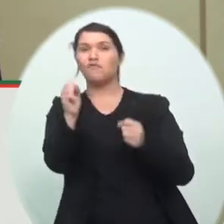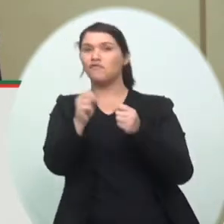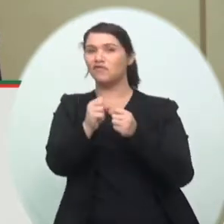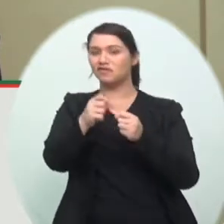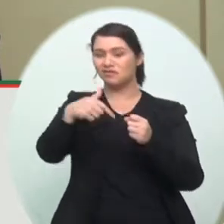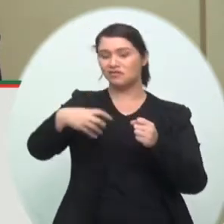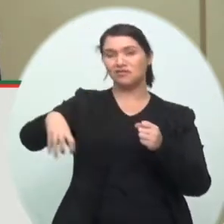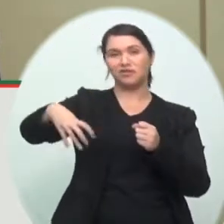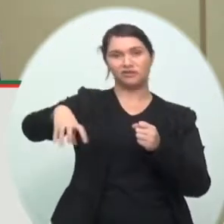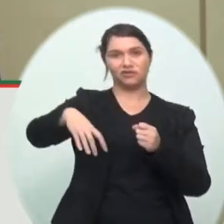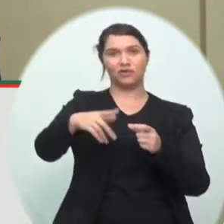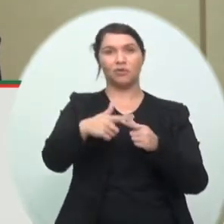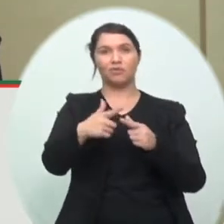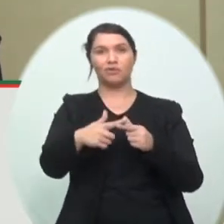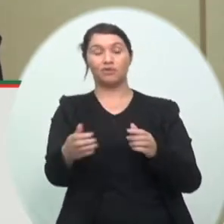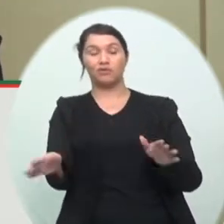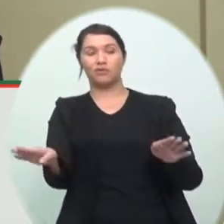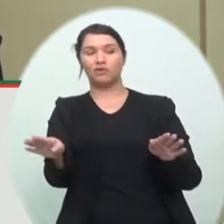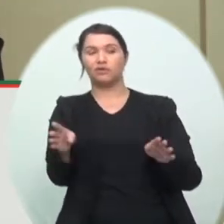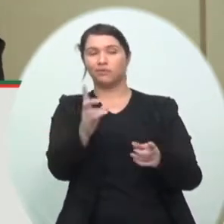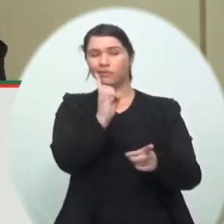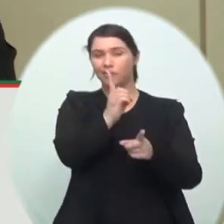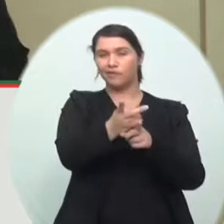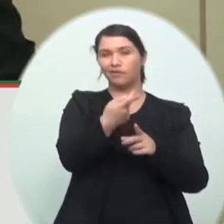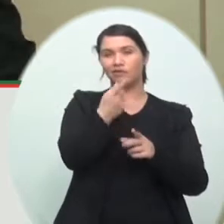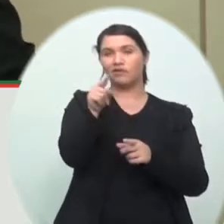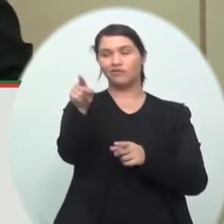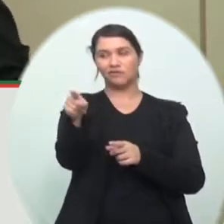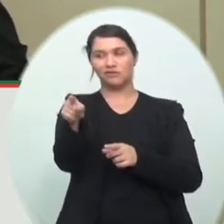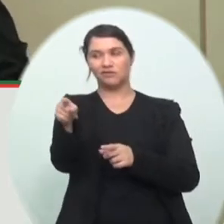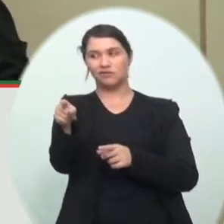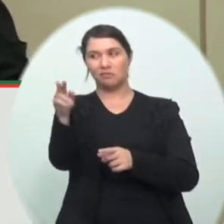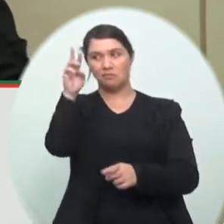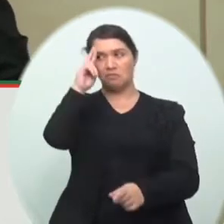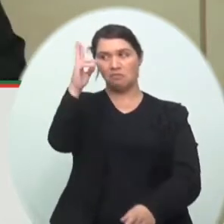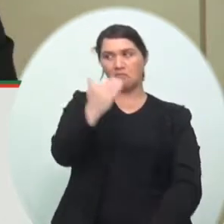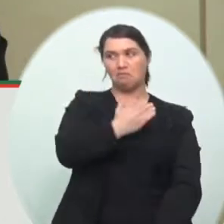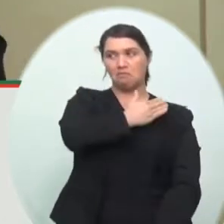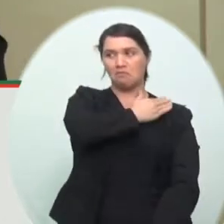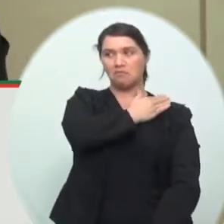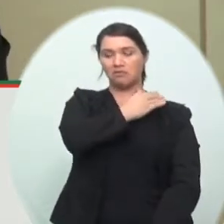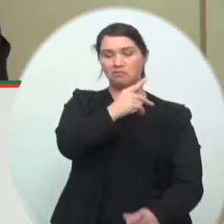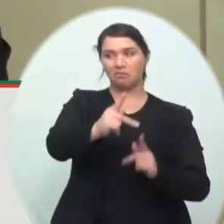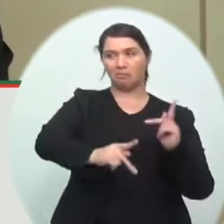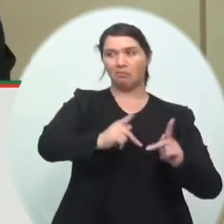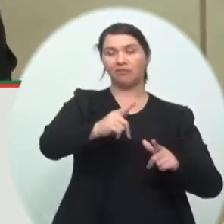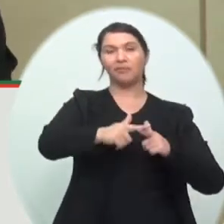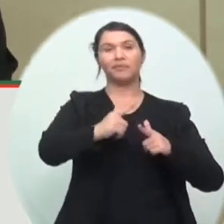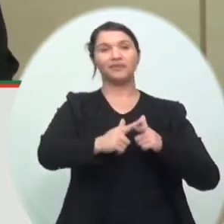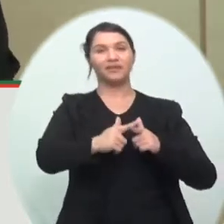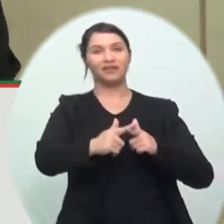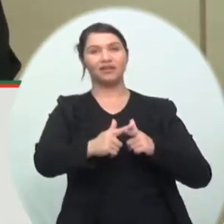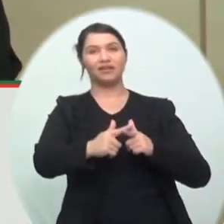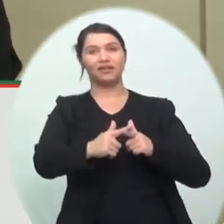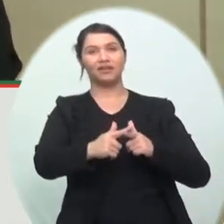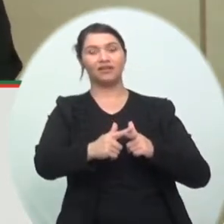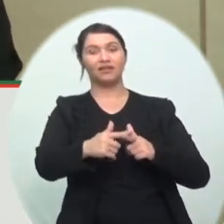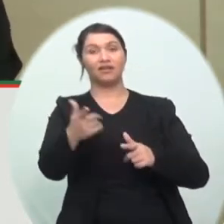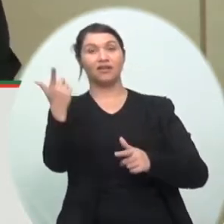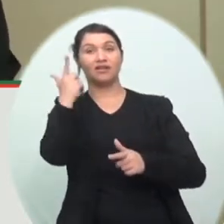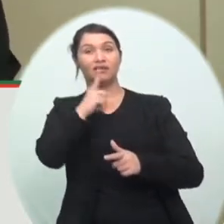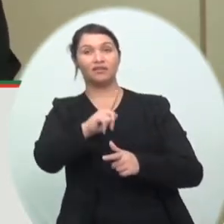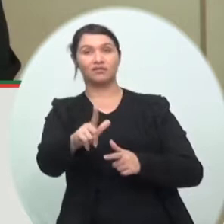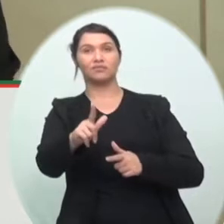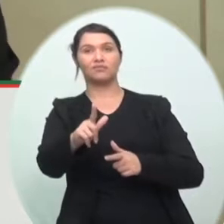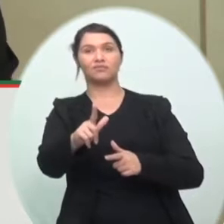com ele quando eu passo por ele, eu falo, coronel do povo, né? Porque ele, na realidade, ele consegue entrar em todas as classes sociais, não